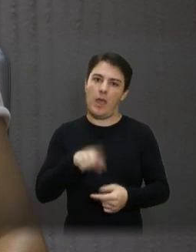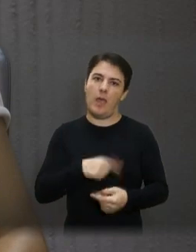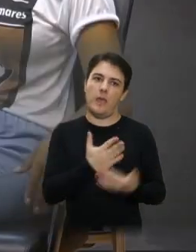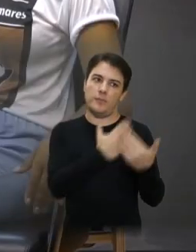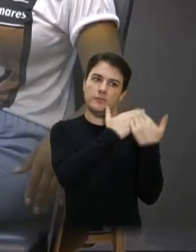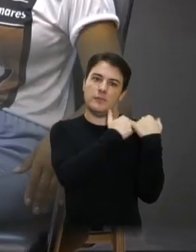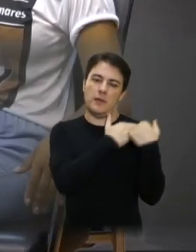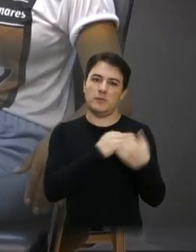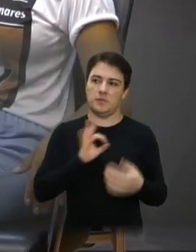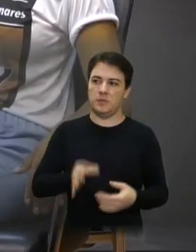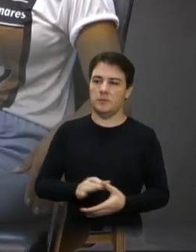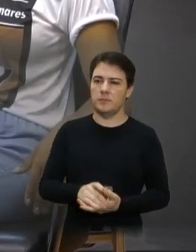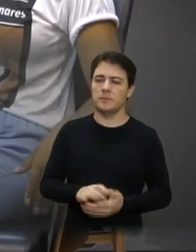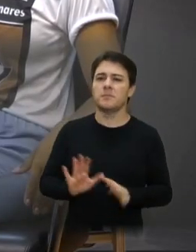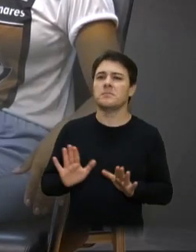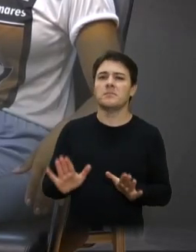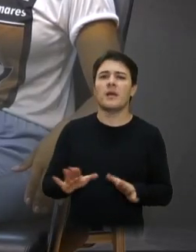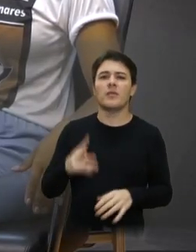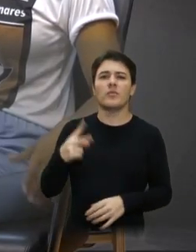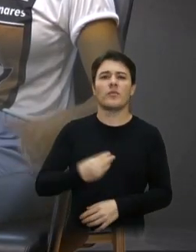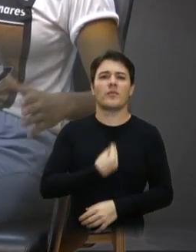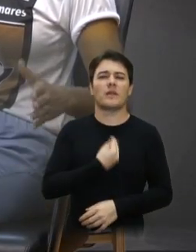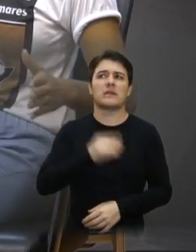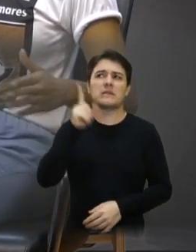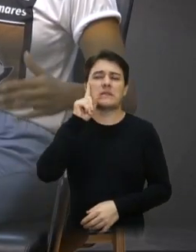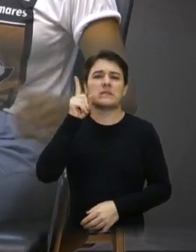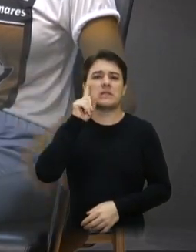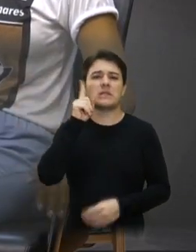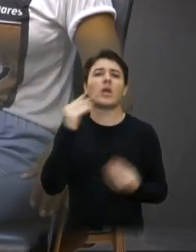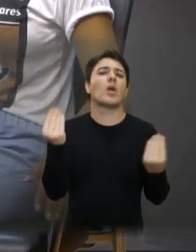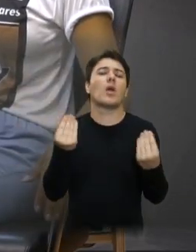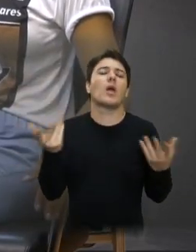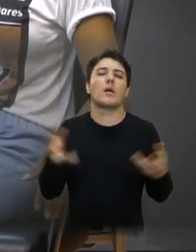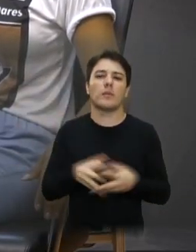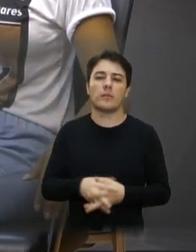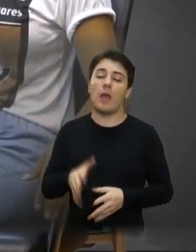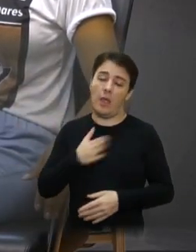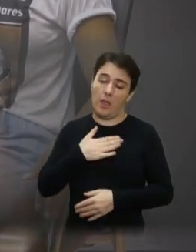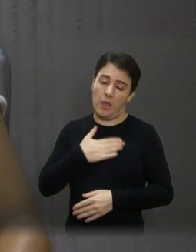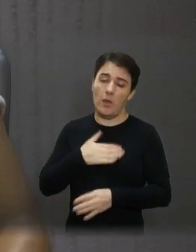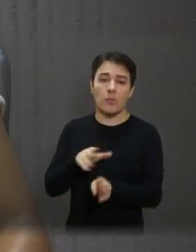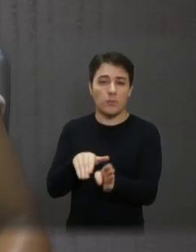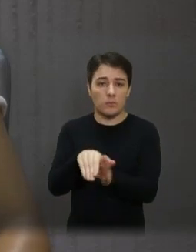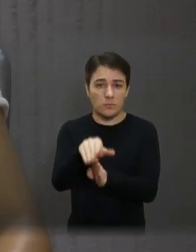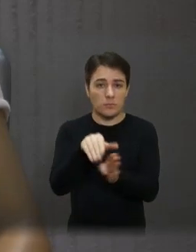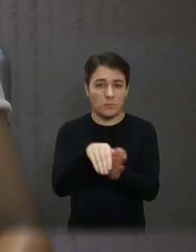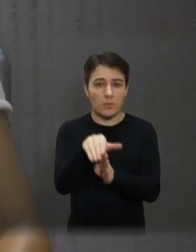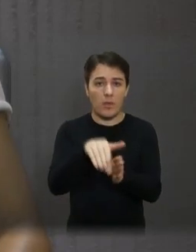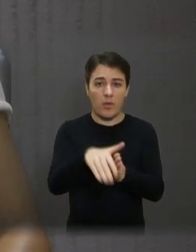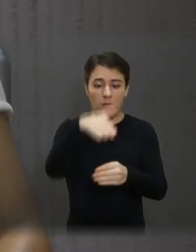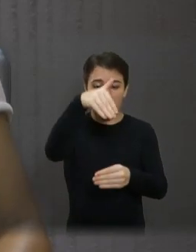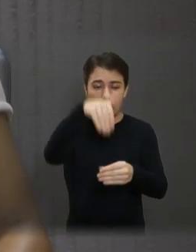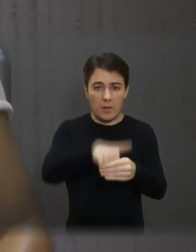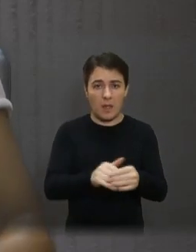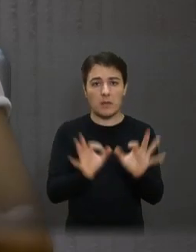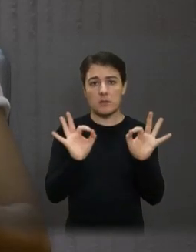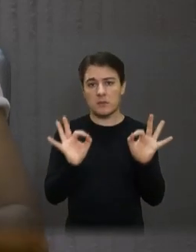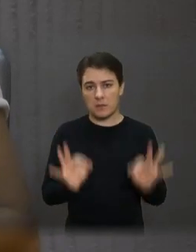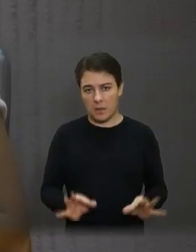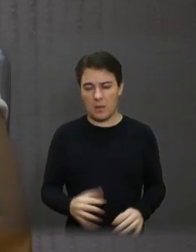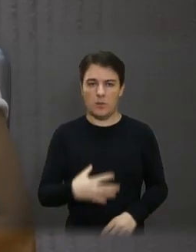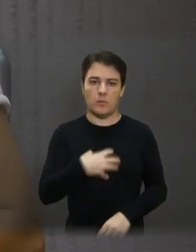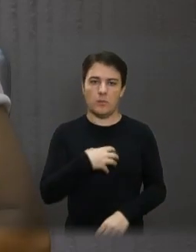e o que isso representa na prática no dia a dia na prática orientar Ei os companheiros né a votarem de maneira correta